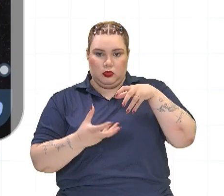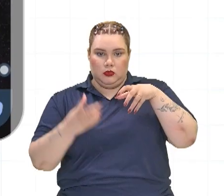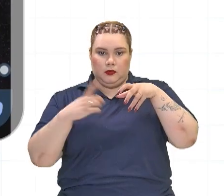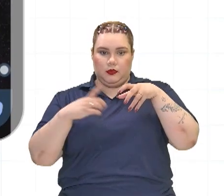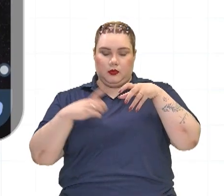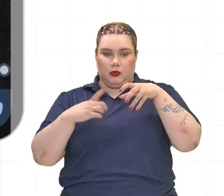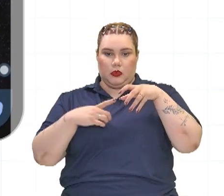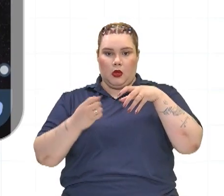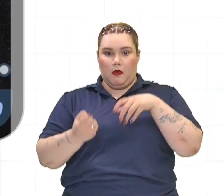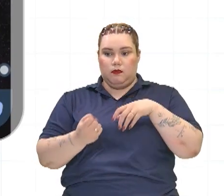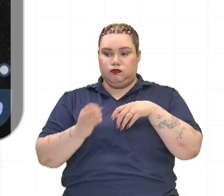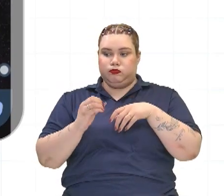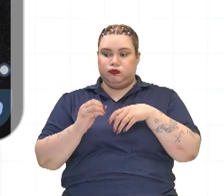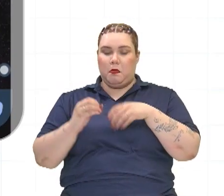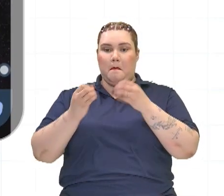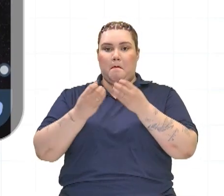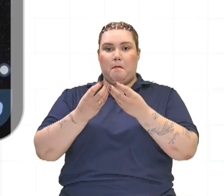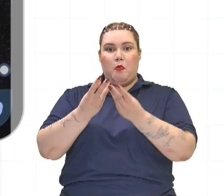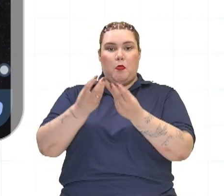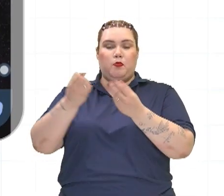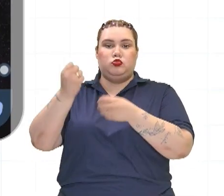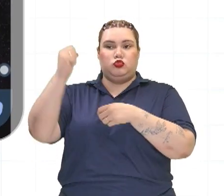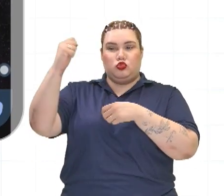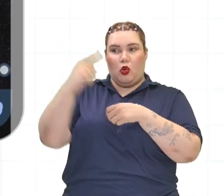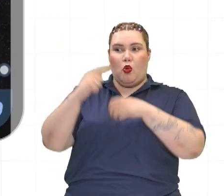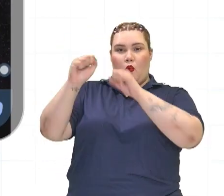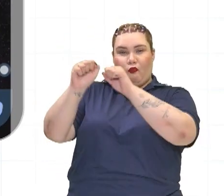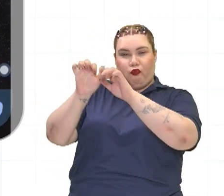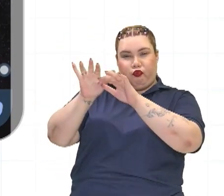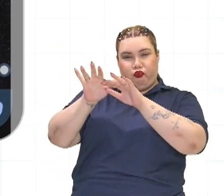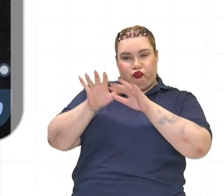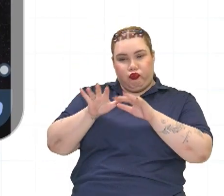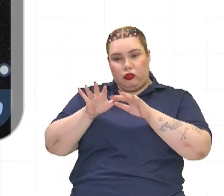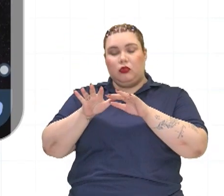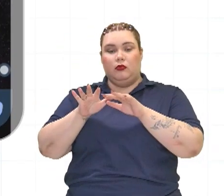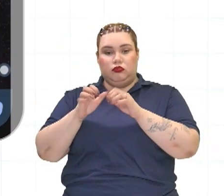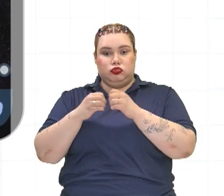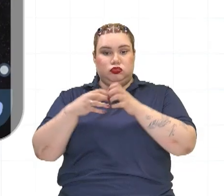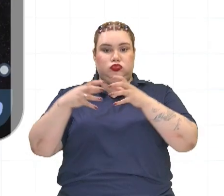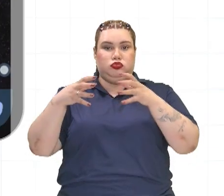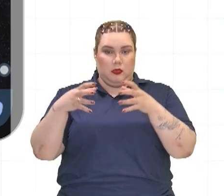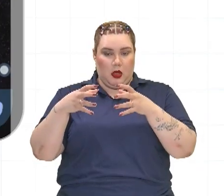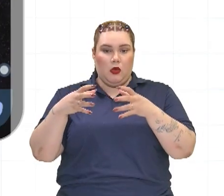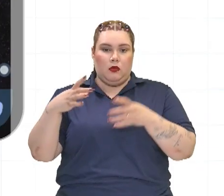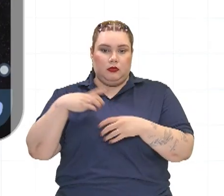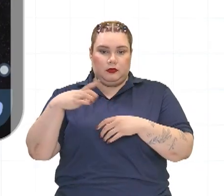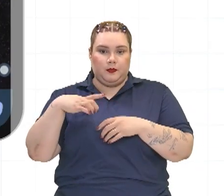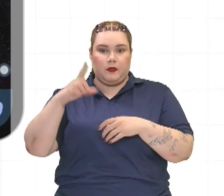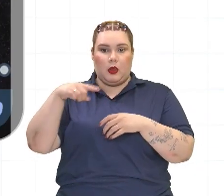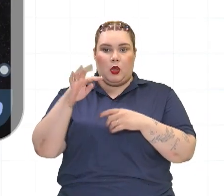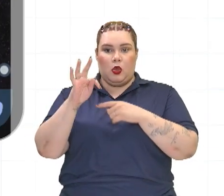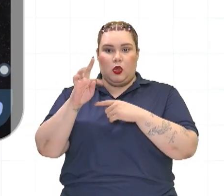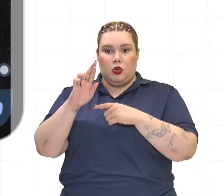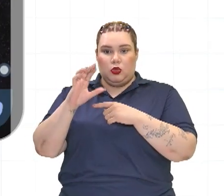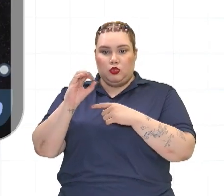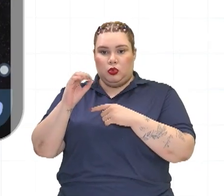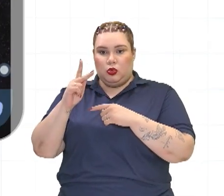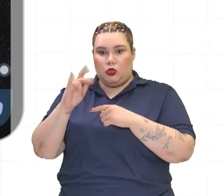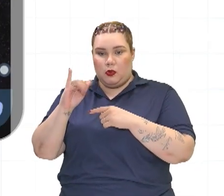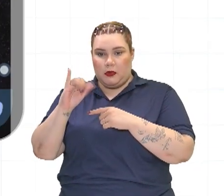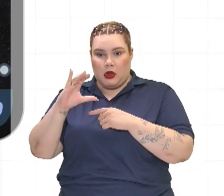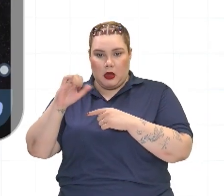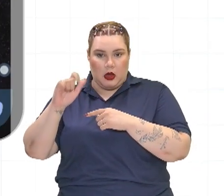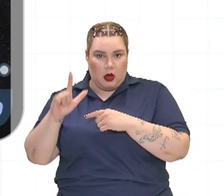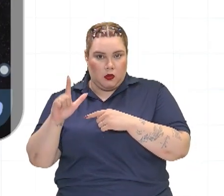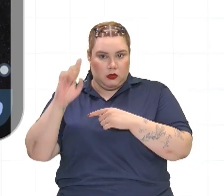maior quantidade de raios solares. Essa parte é a zona climática que a gente chama de tropical ou